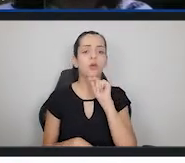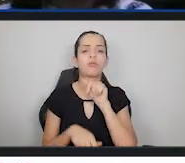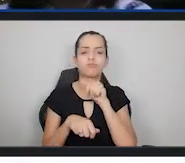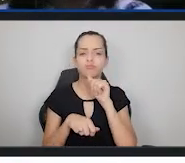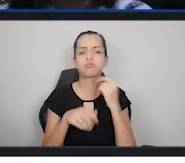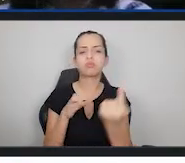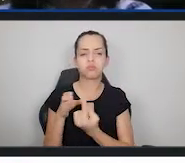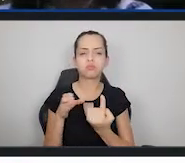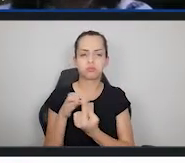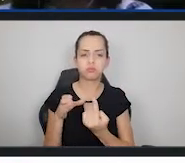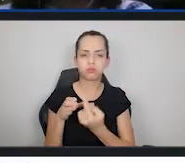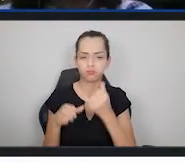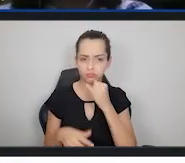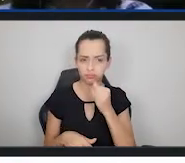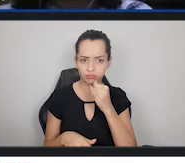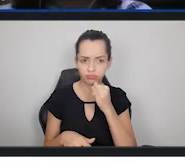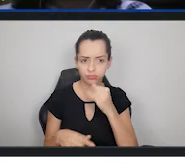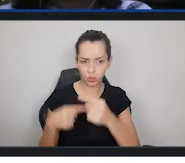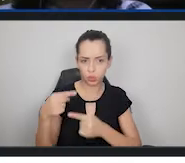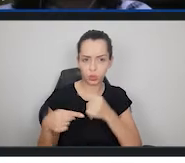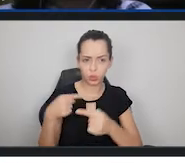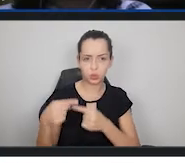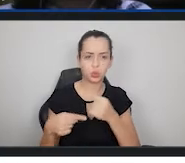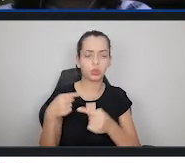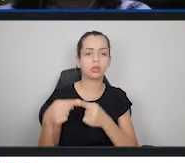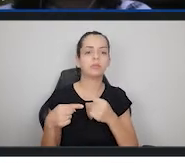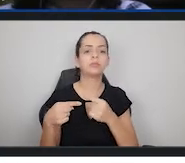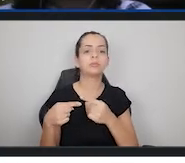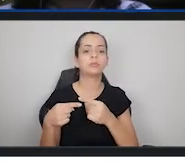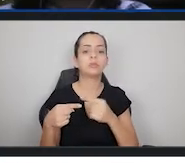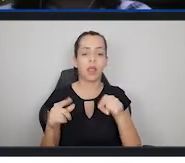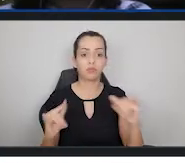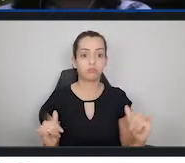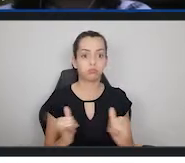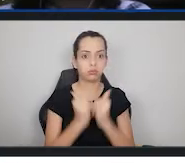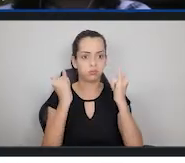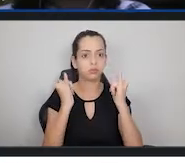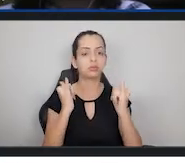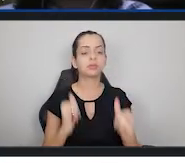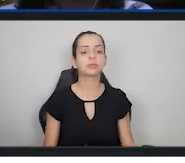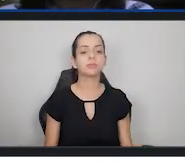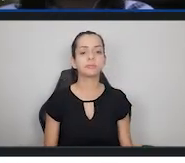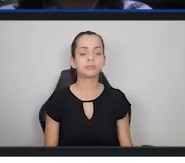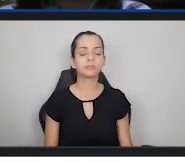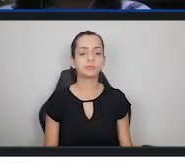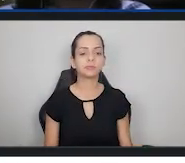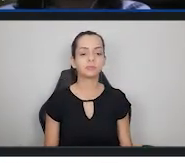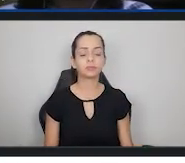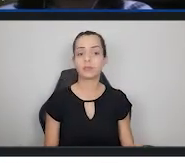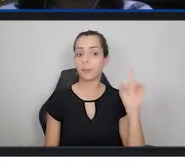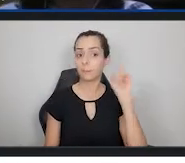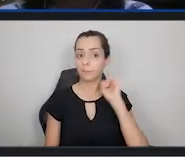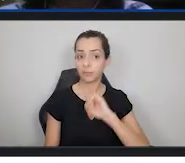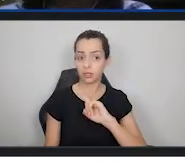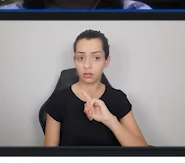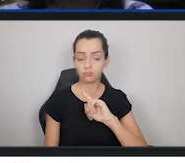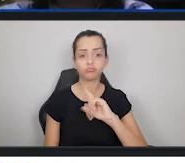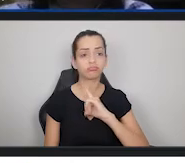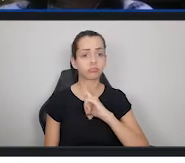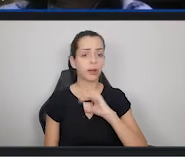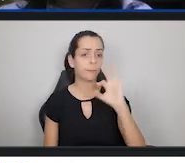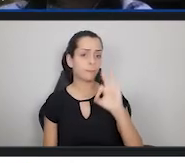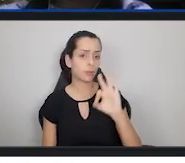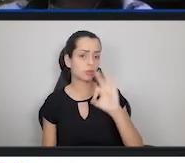Algumas mais expressivas hidrelétricas, nesses pontinhos azuis aqui, a gente consegue perceber algumas delas, tá, pessoal?